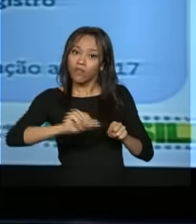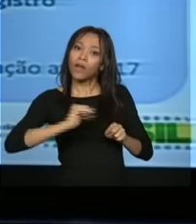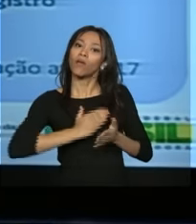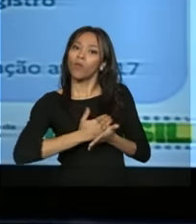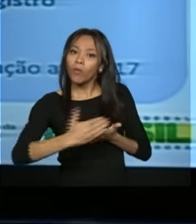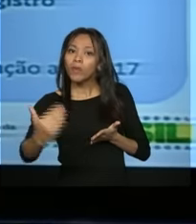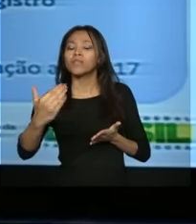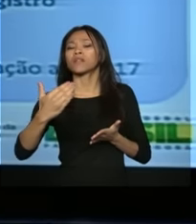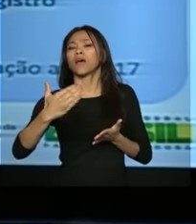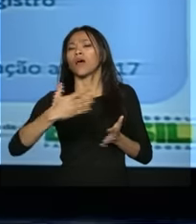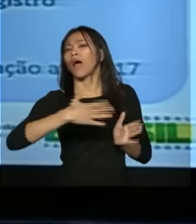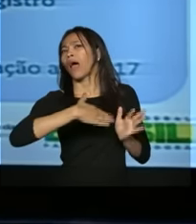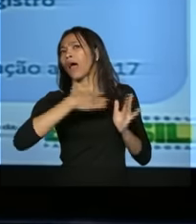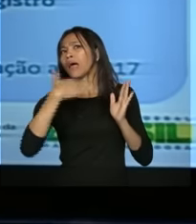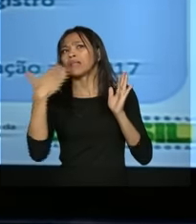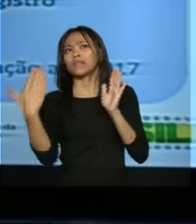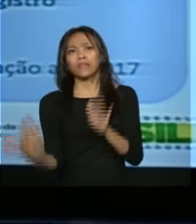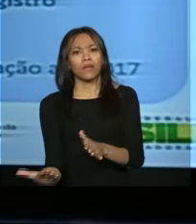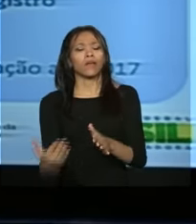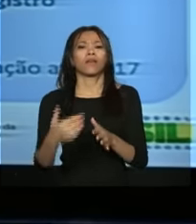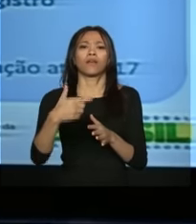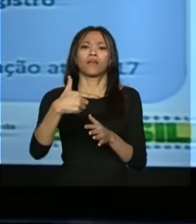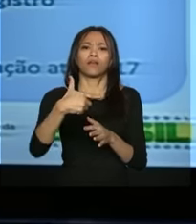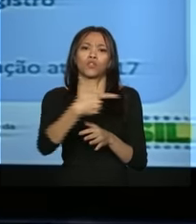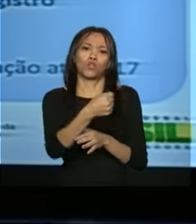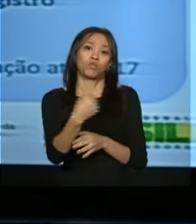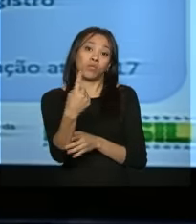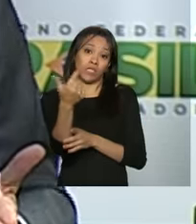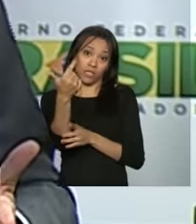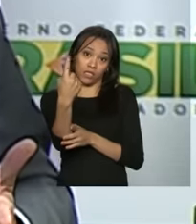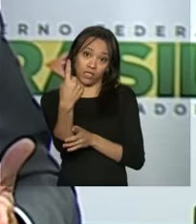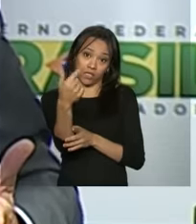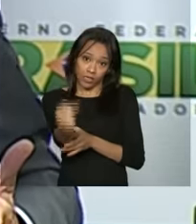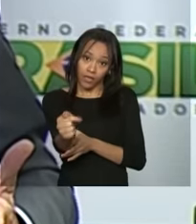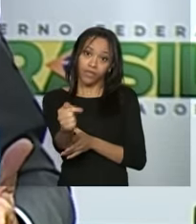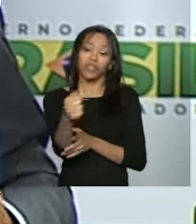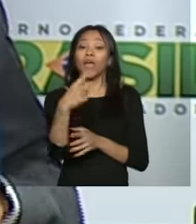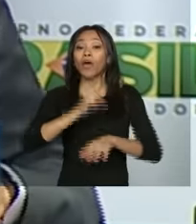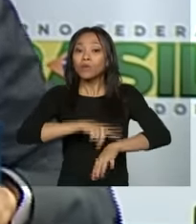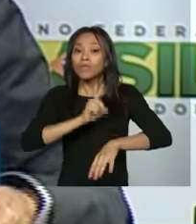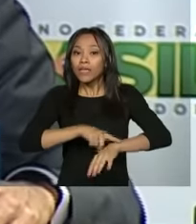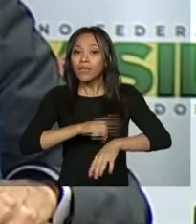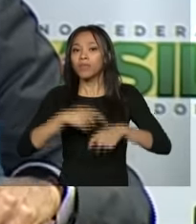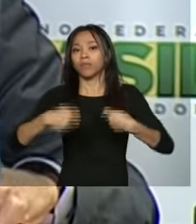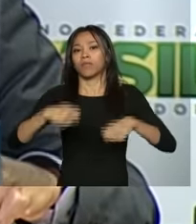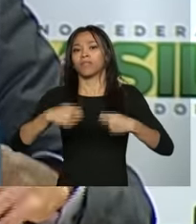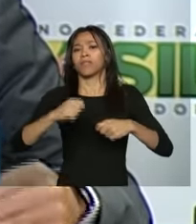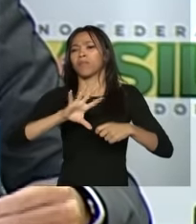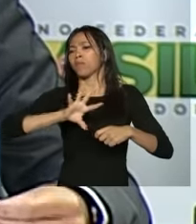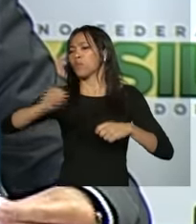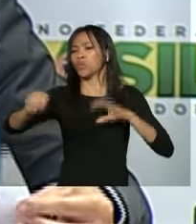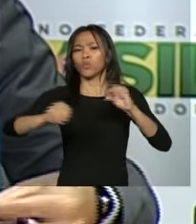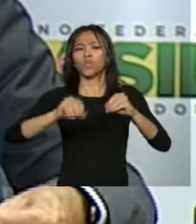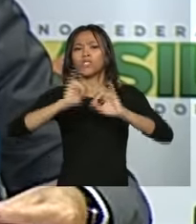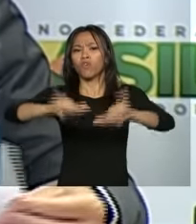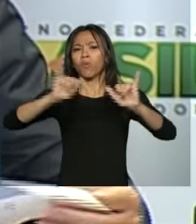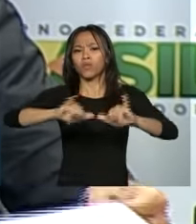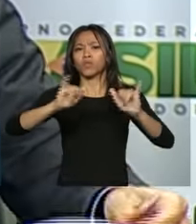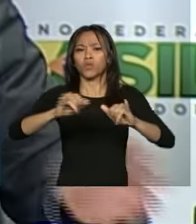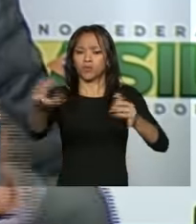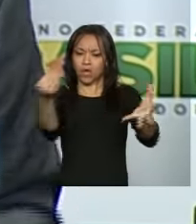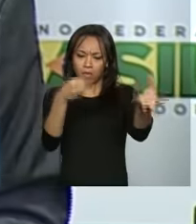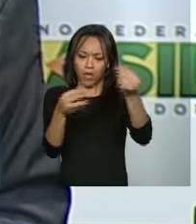duração até 2017 que é o tempo necessário para colocar todo esse registro e nessa nova